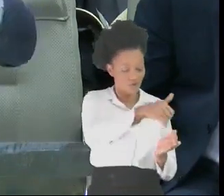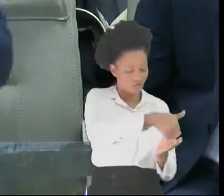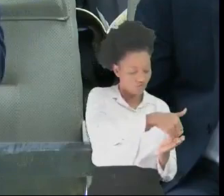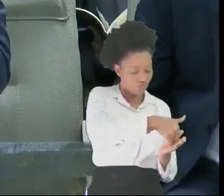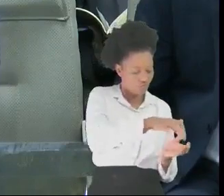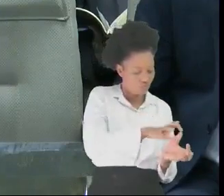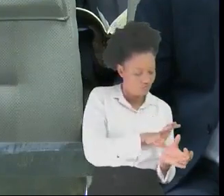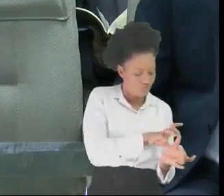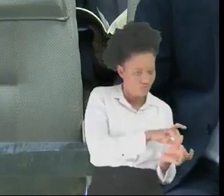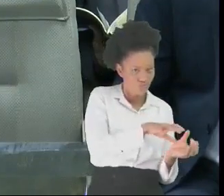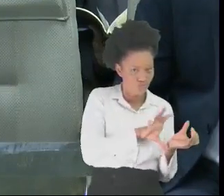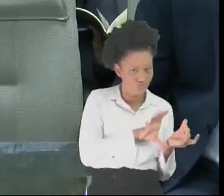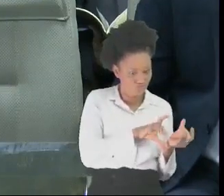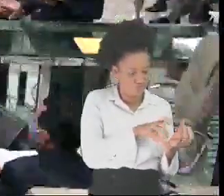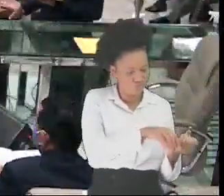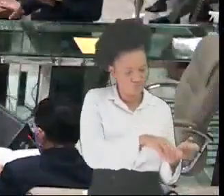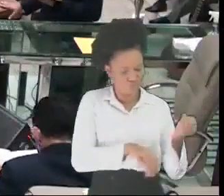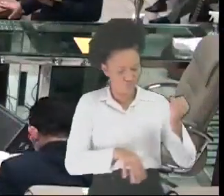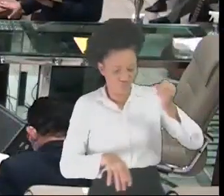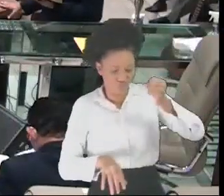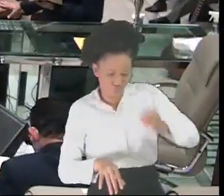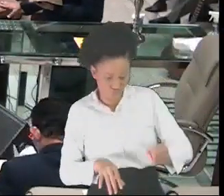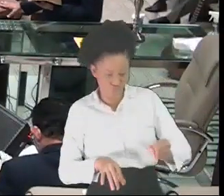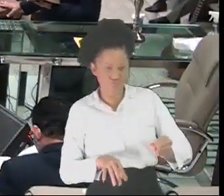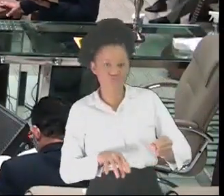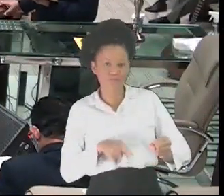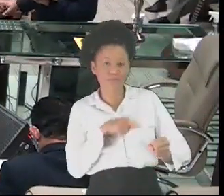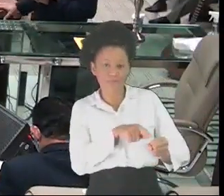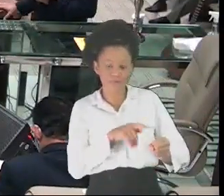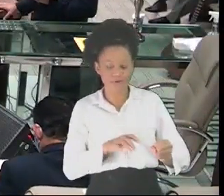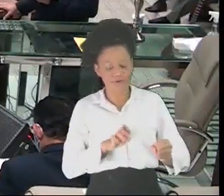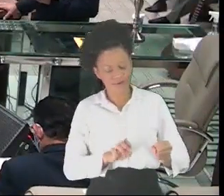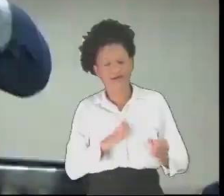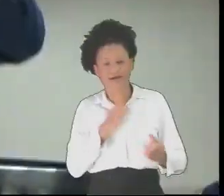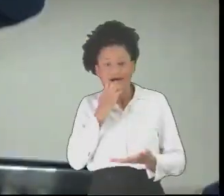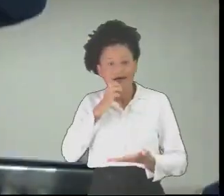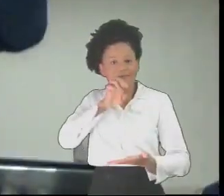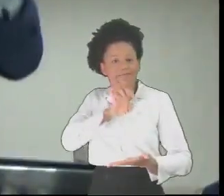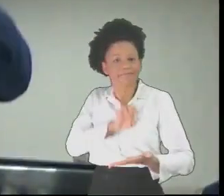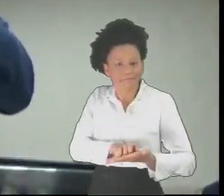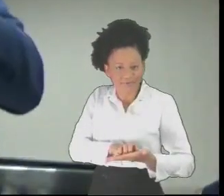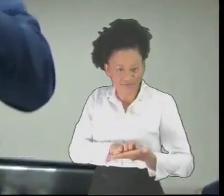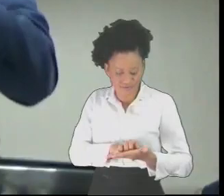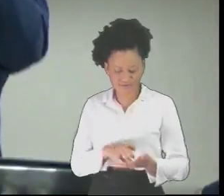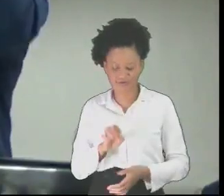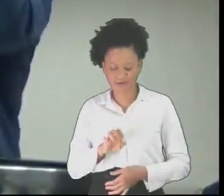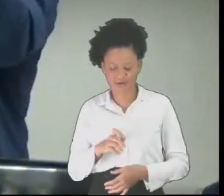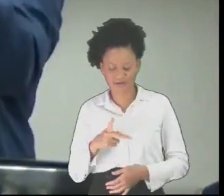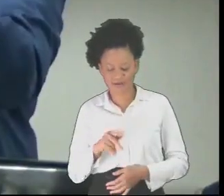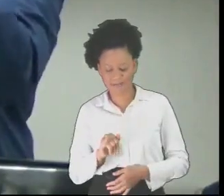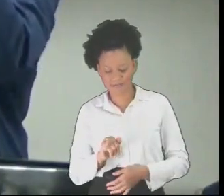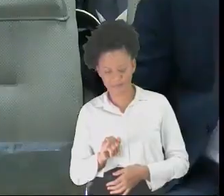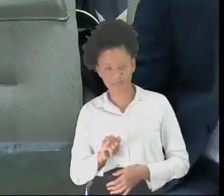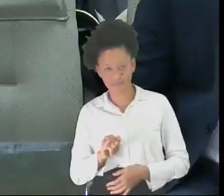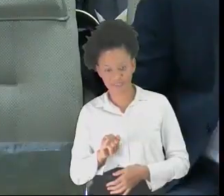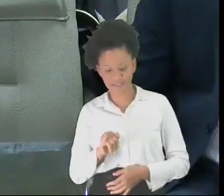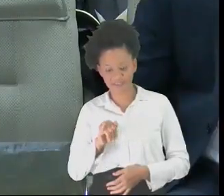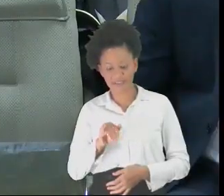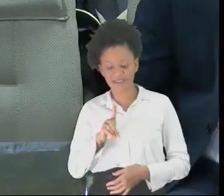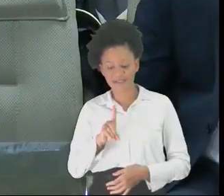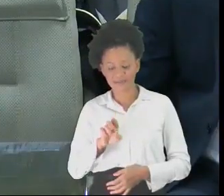coxim. Por isso que ela leva o nome de epístola. É aquilo que vai por cima. Por exemplo, epiderme. O que é